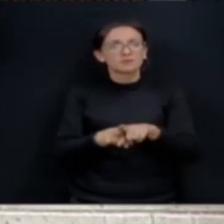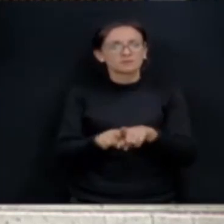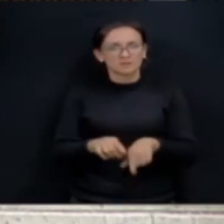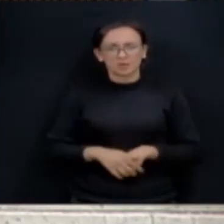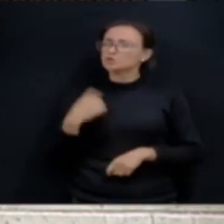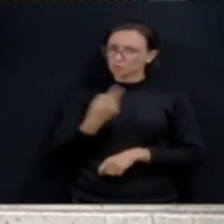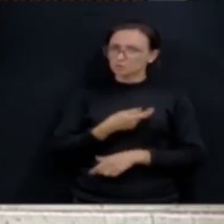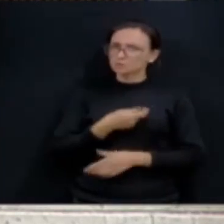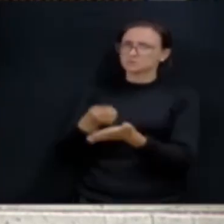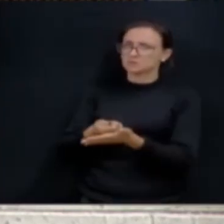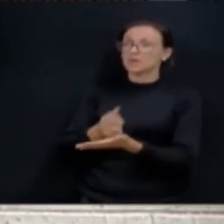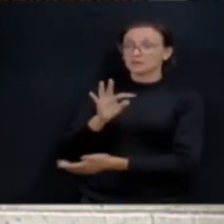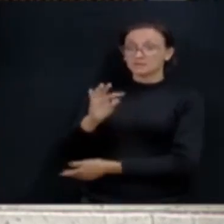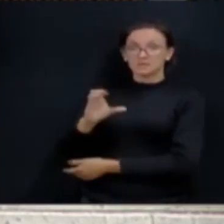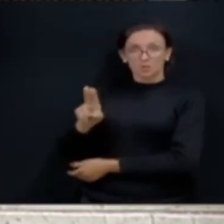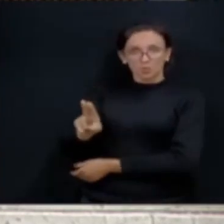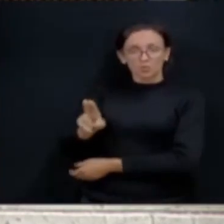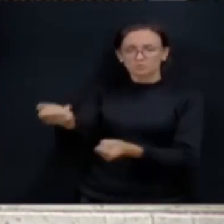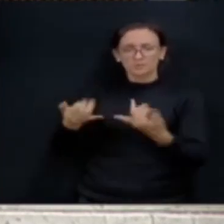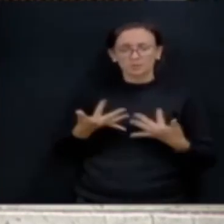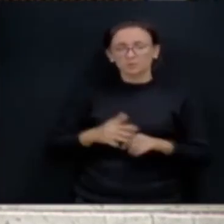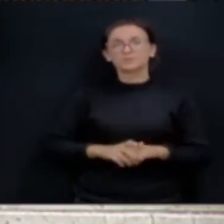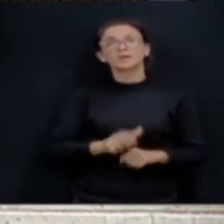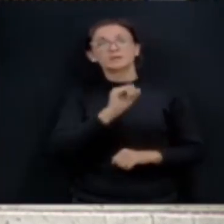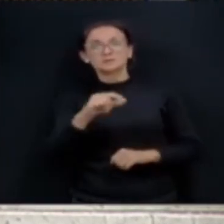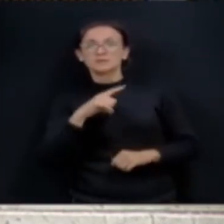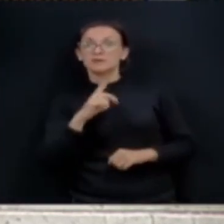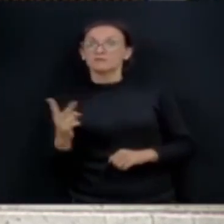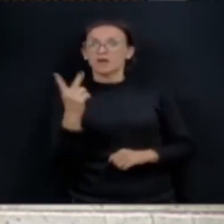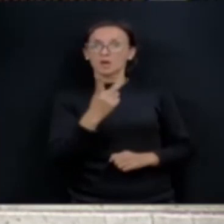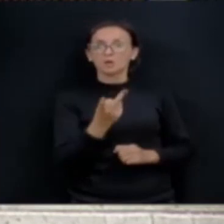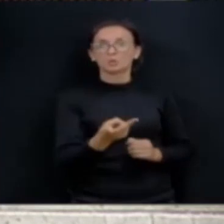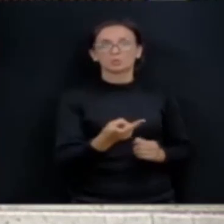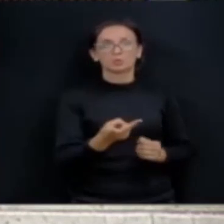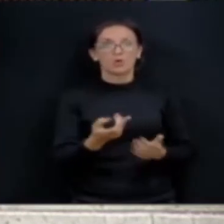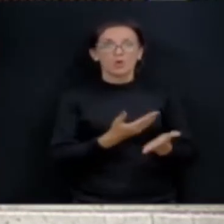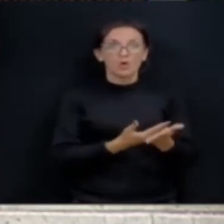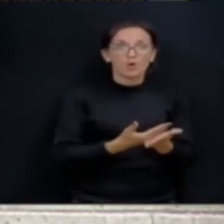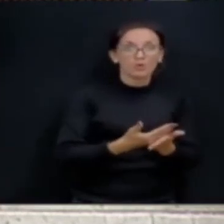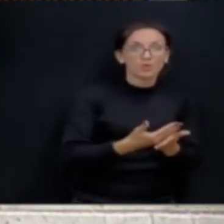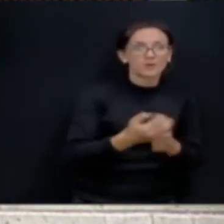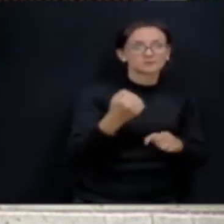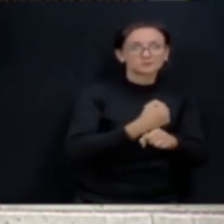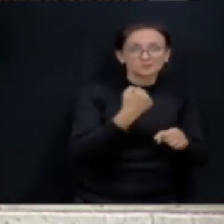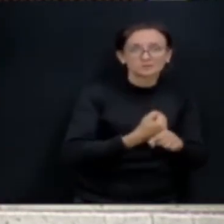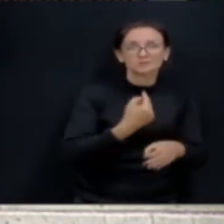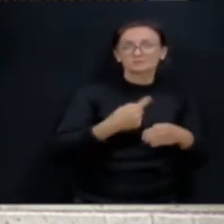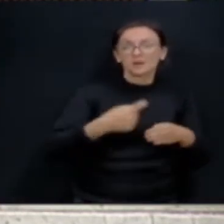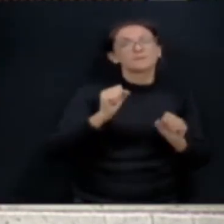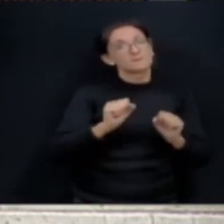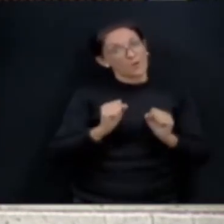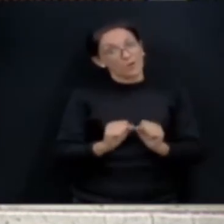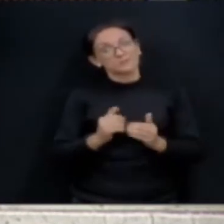pelos técnicos do TCU, que conforme elas vão chegando, encarece o custo e por conta pode encarecer a tarifa. Mas eu